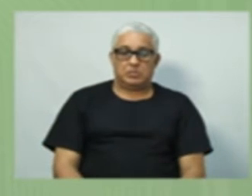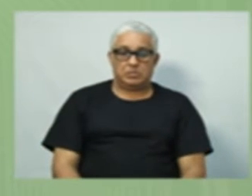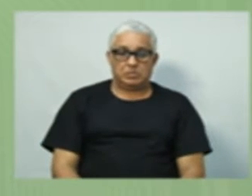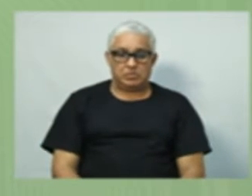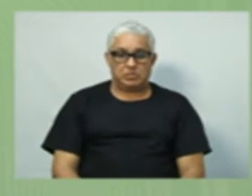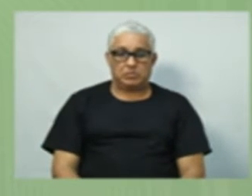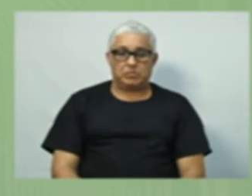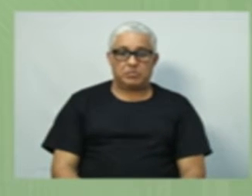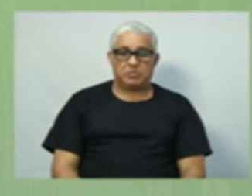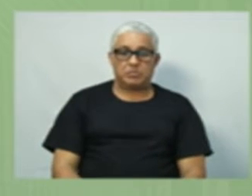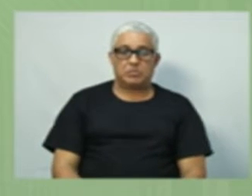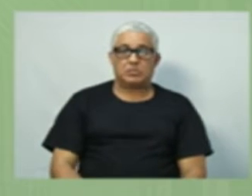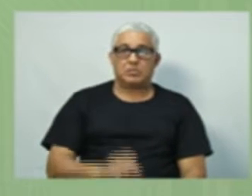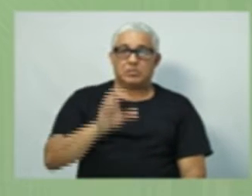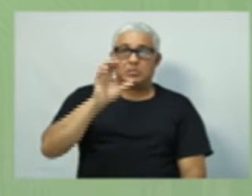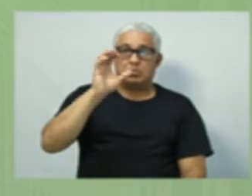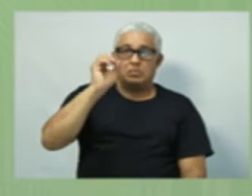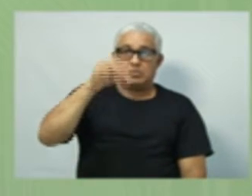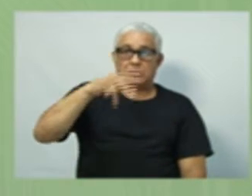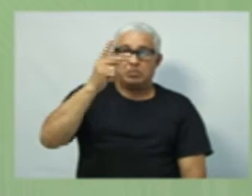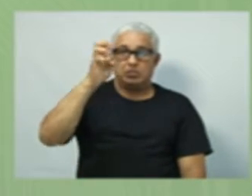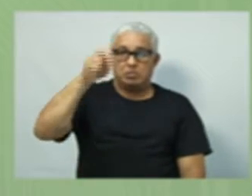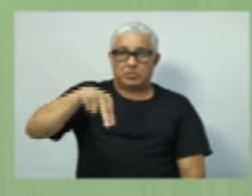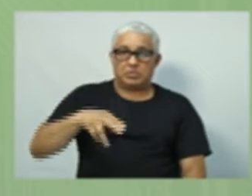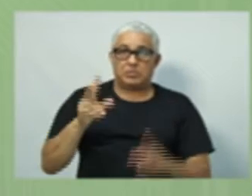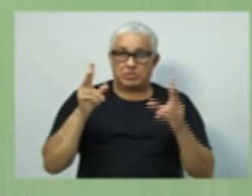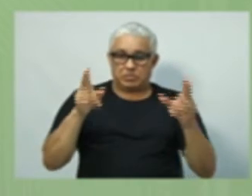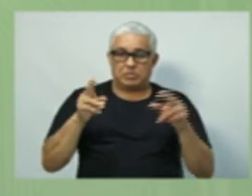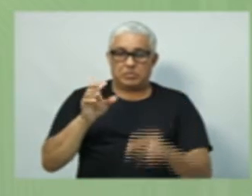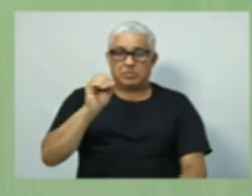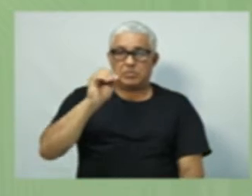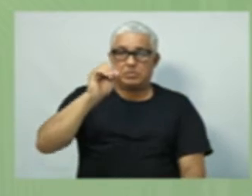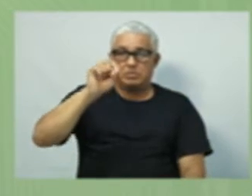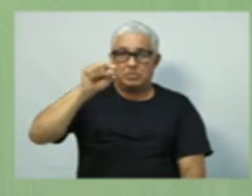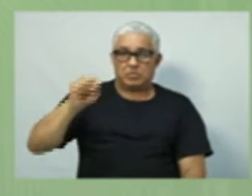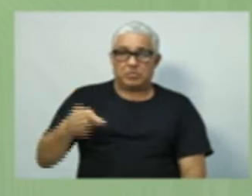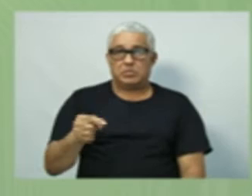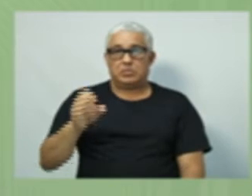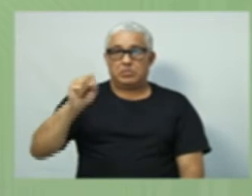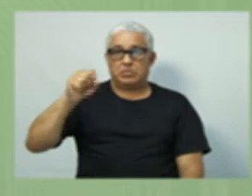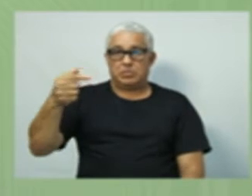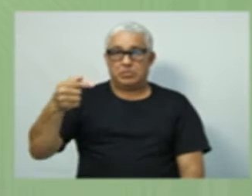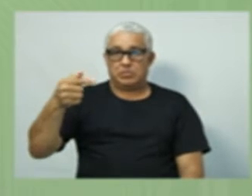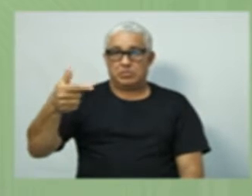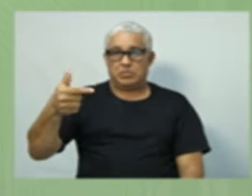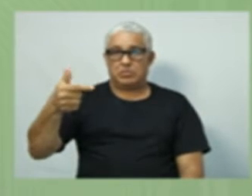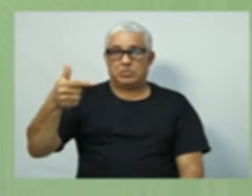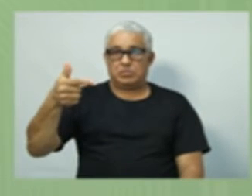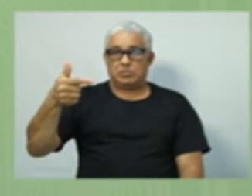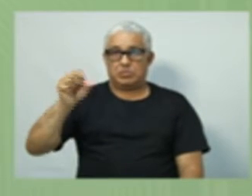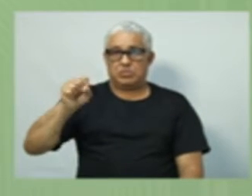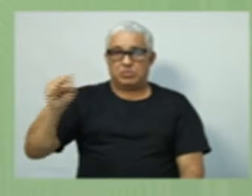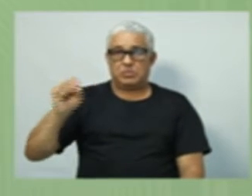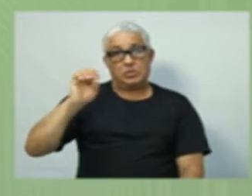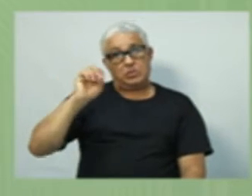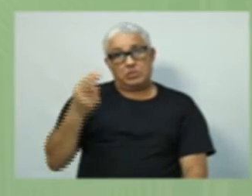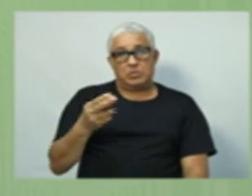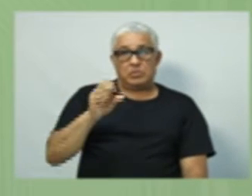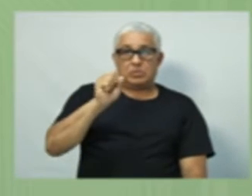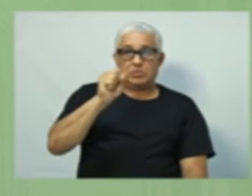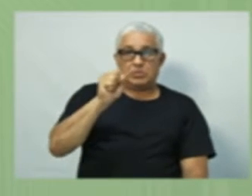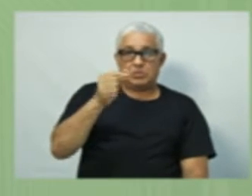100 então a composição do endividamento vai dar 0,87 288 ou